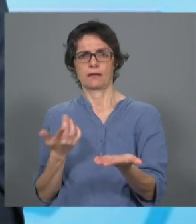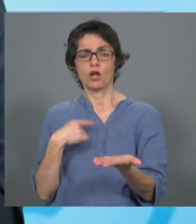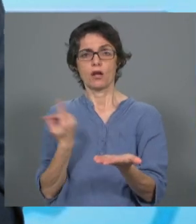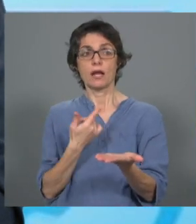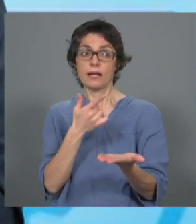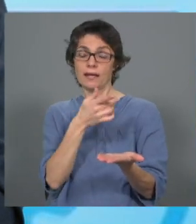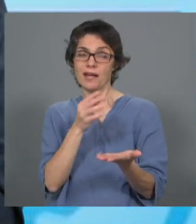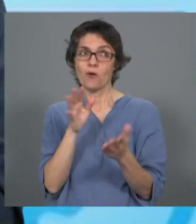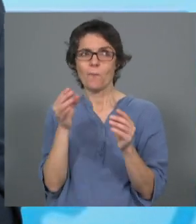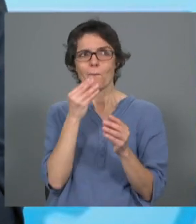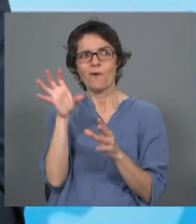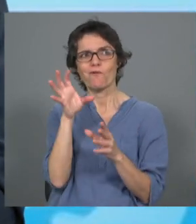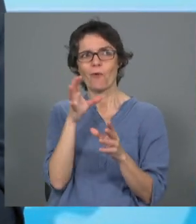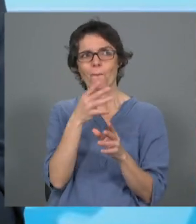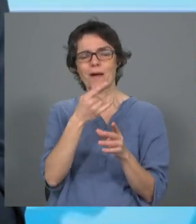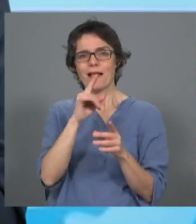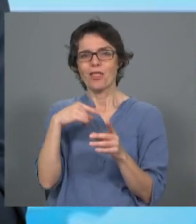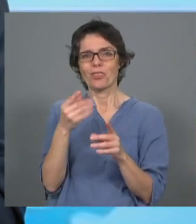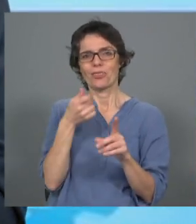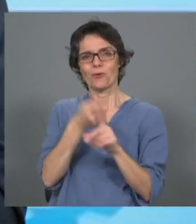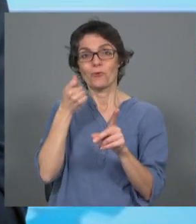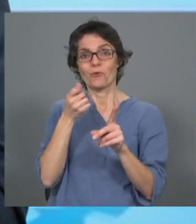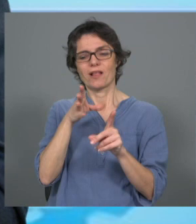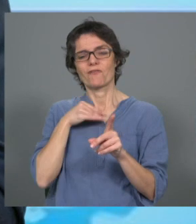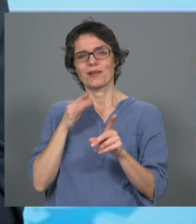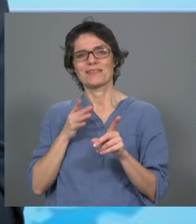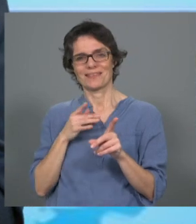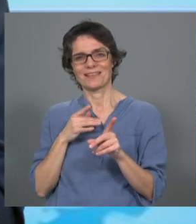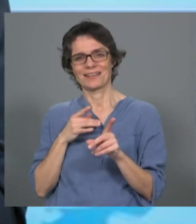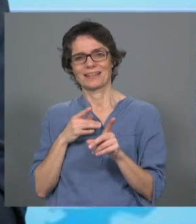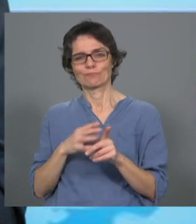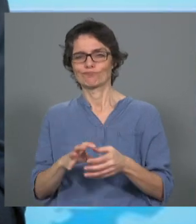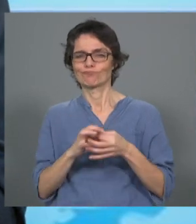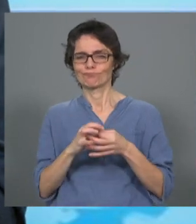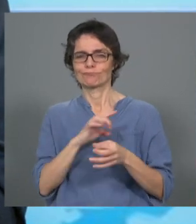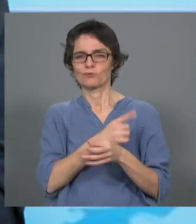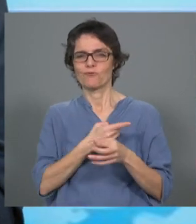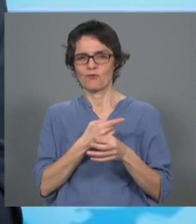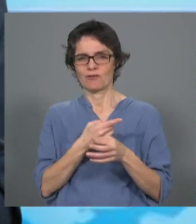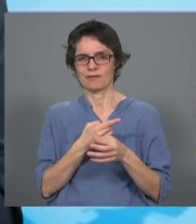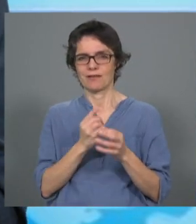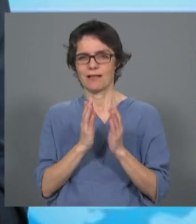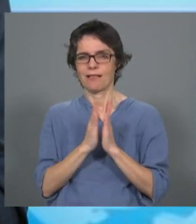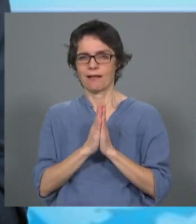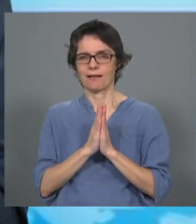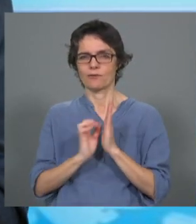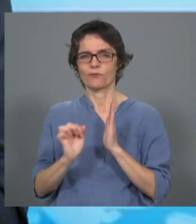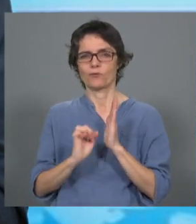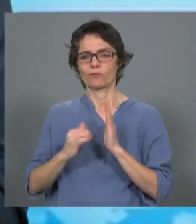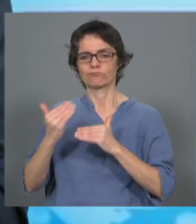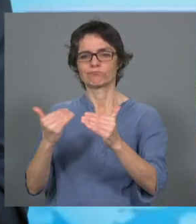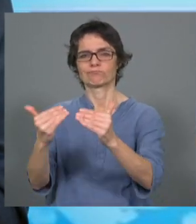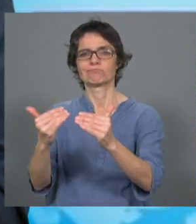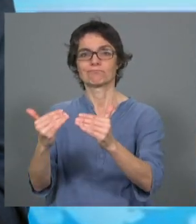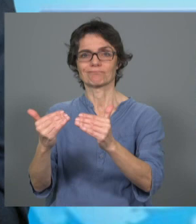vivermos, o sermos ramos desta videira, mas bem agarrados à videira e com garra nas ações que